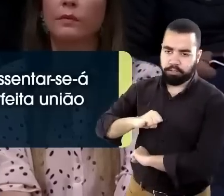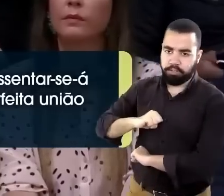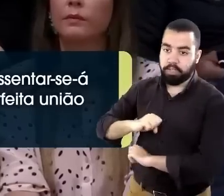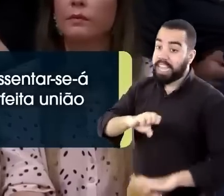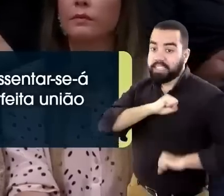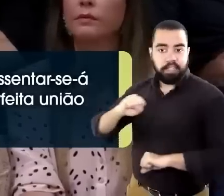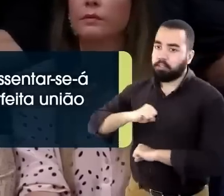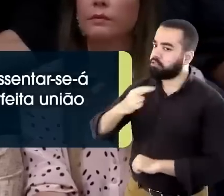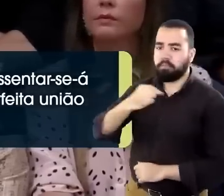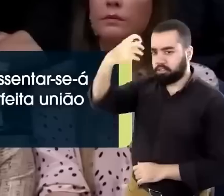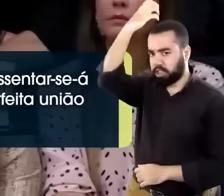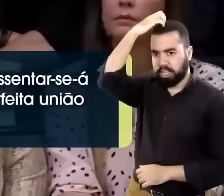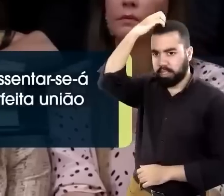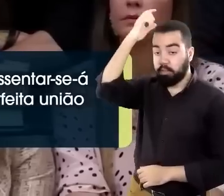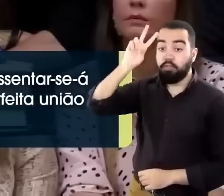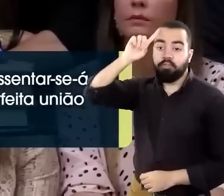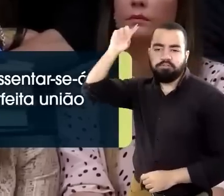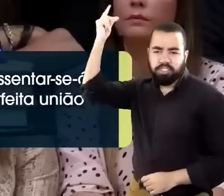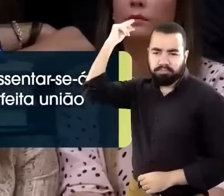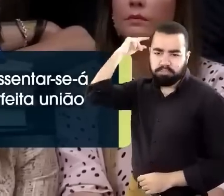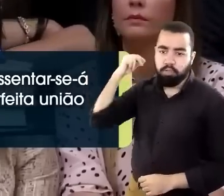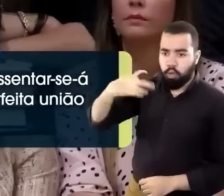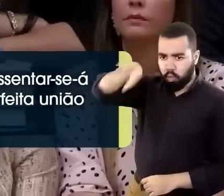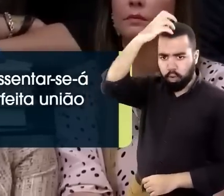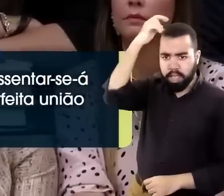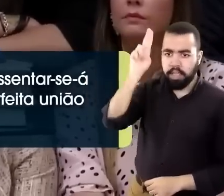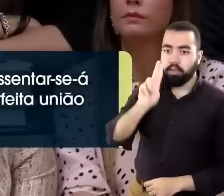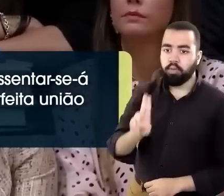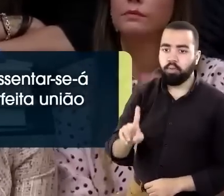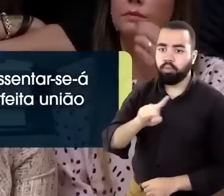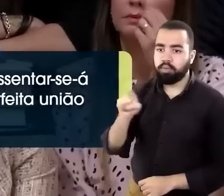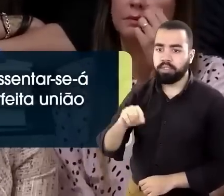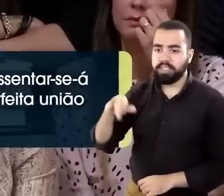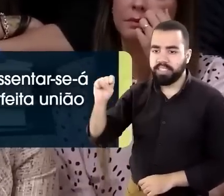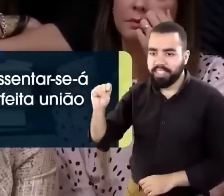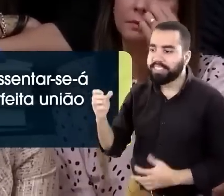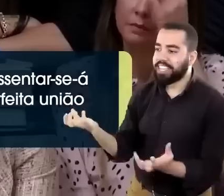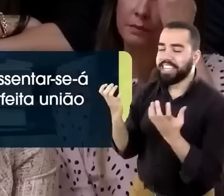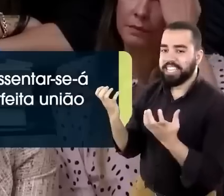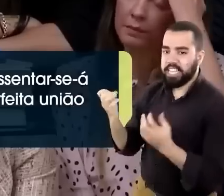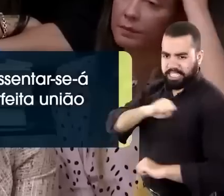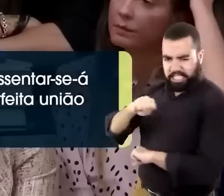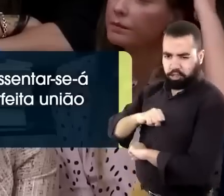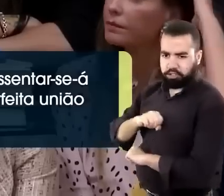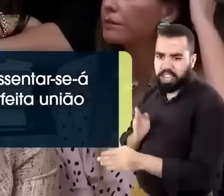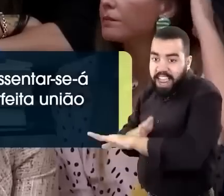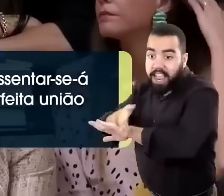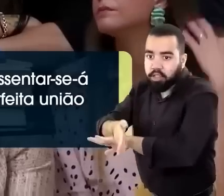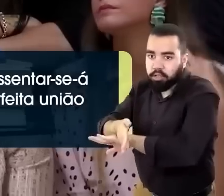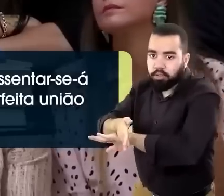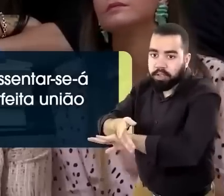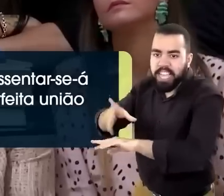Uzias quis ocupar a função de sacerdote, e diz a Bíblia que ele, ao entrar como sacerdote no templo,